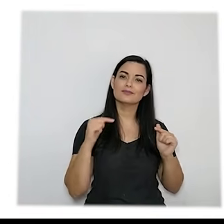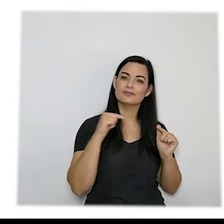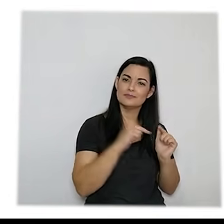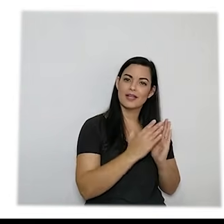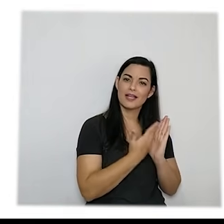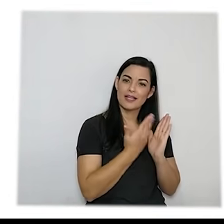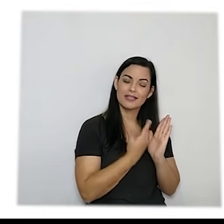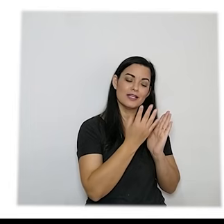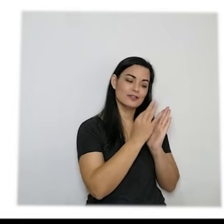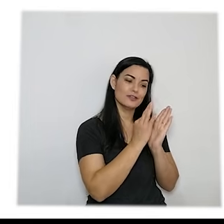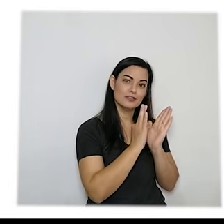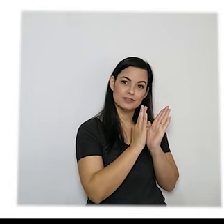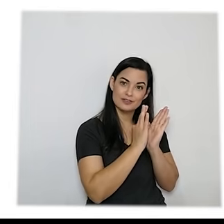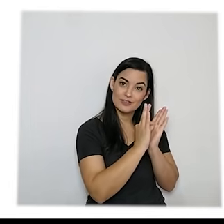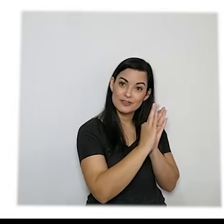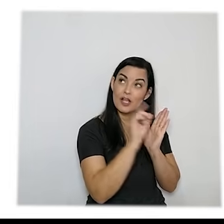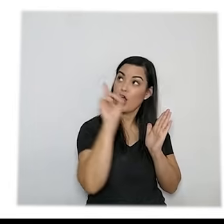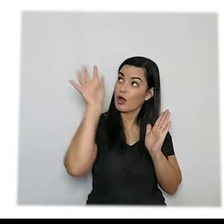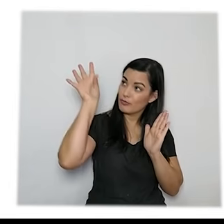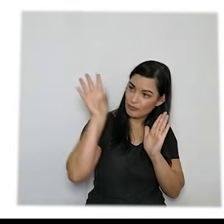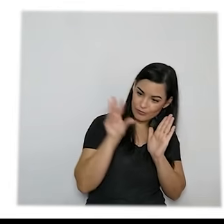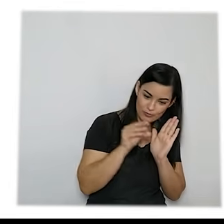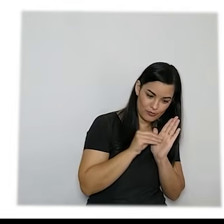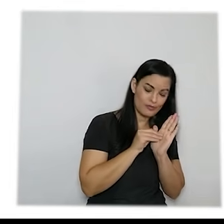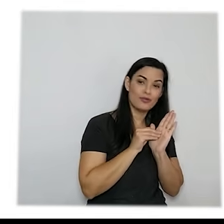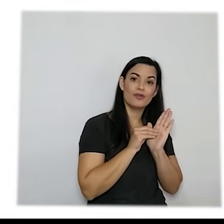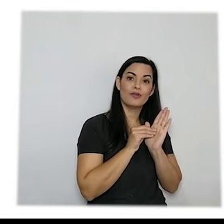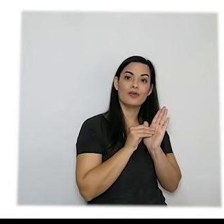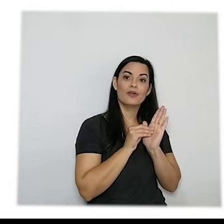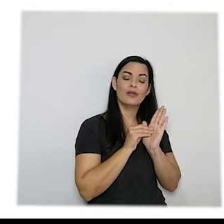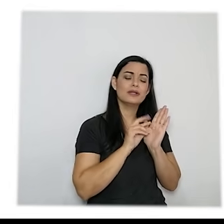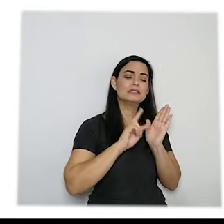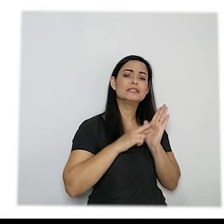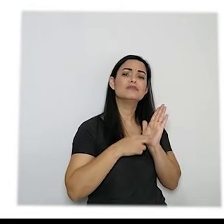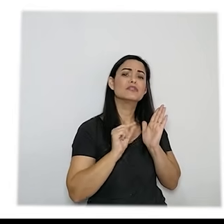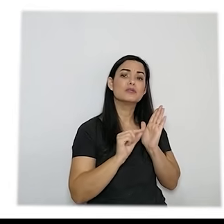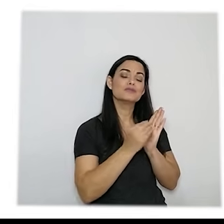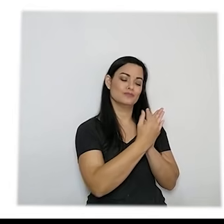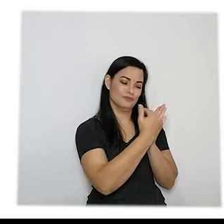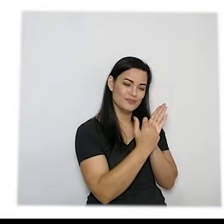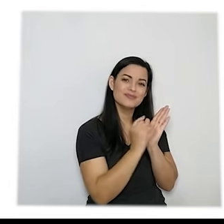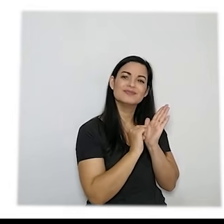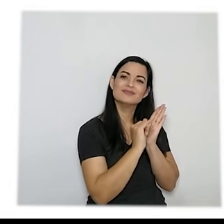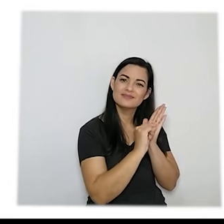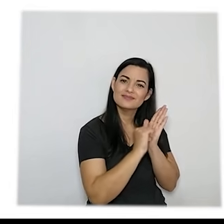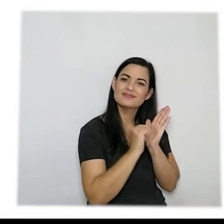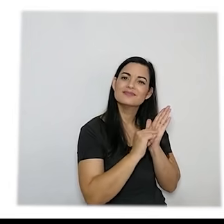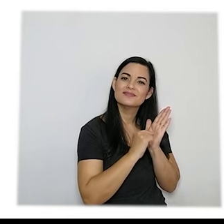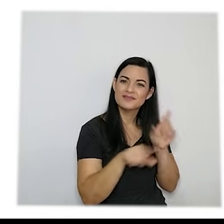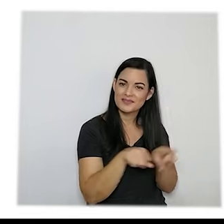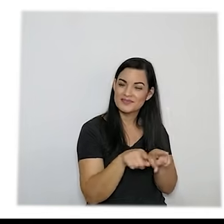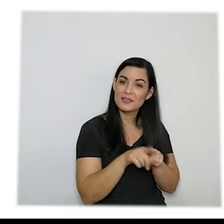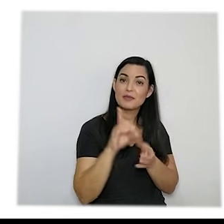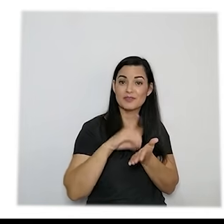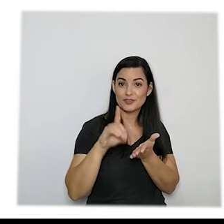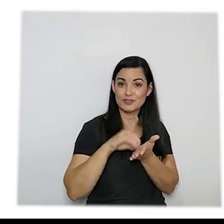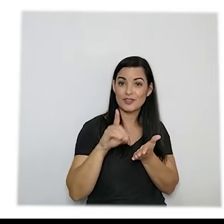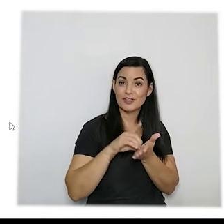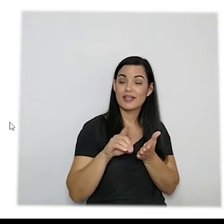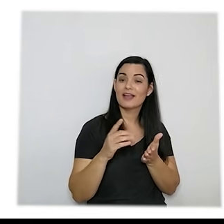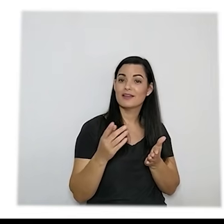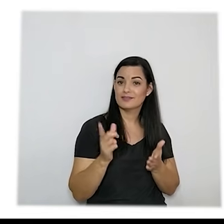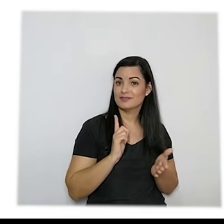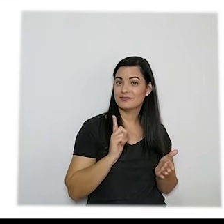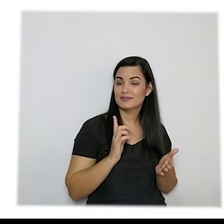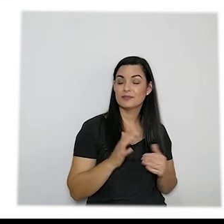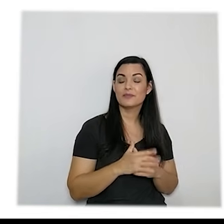o significado deste adjetivo no meu caderno. E vou em busca das outras palavras